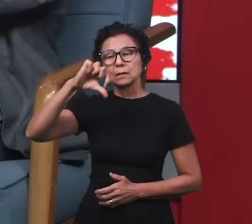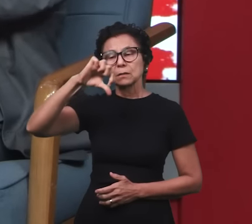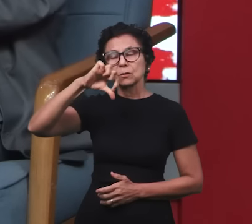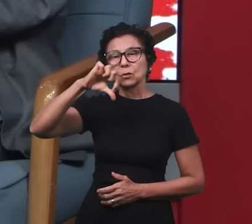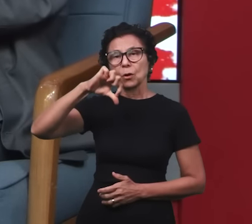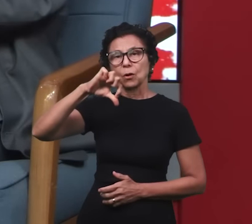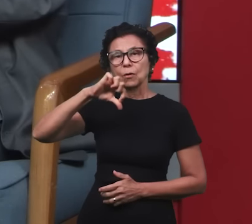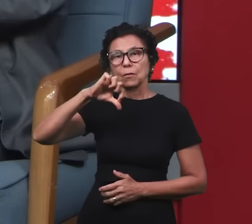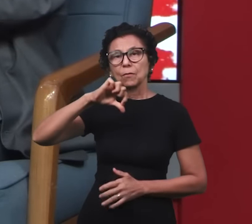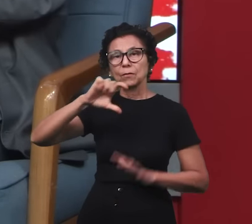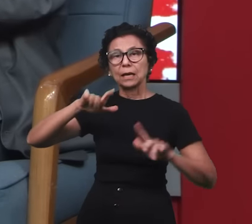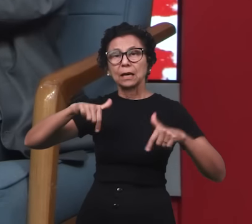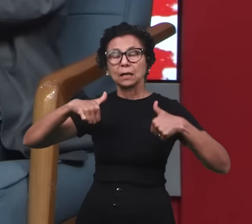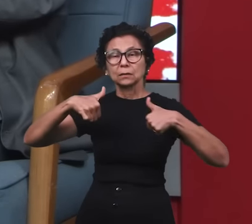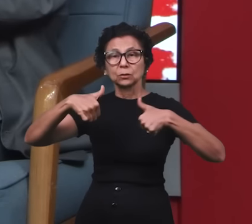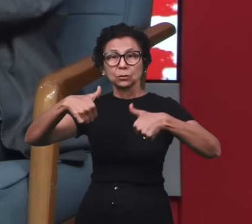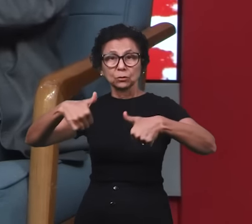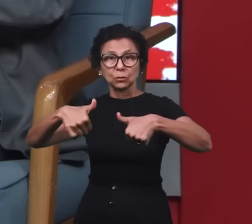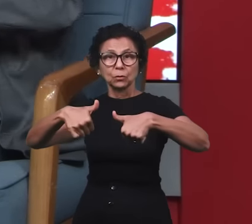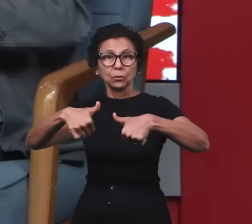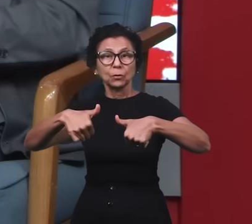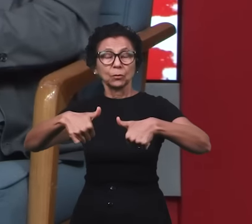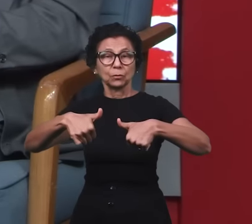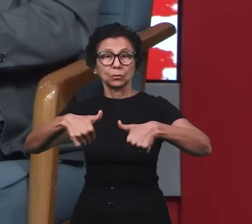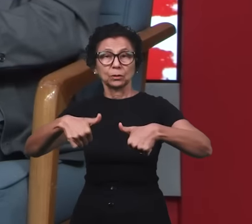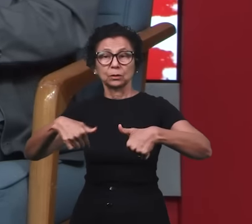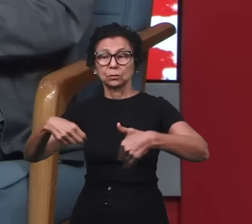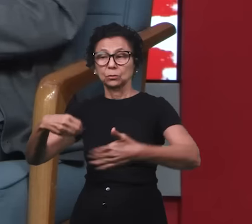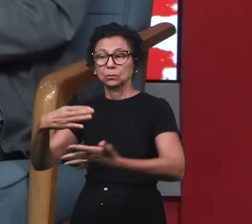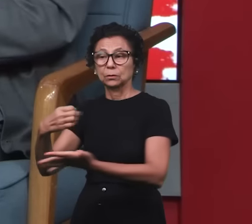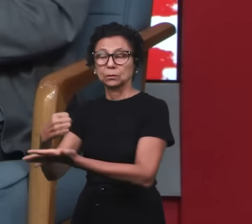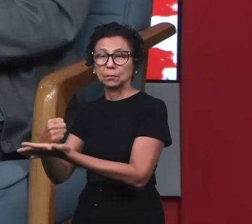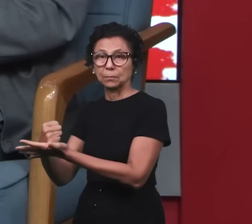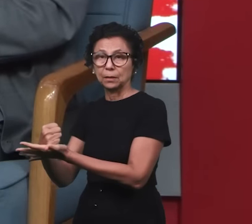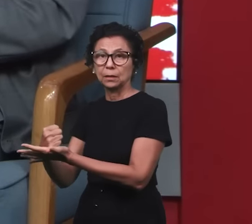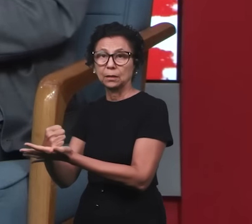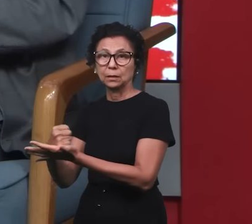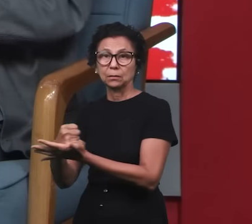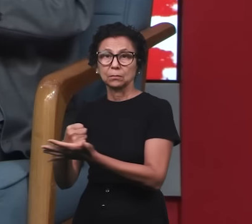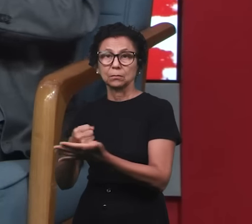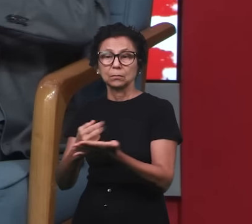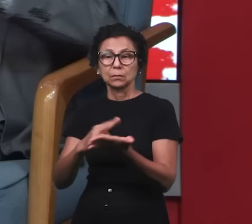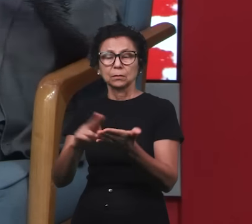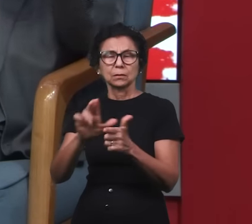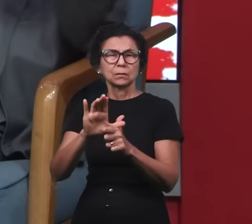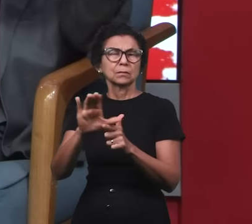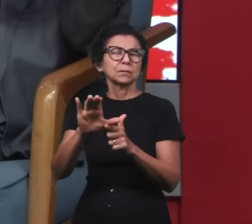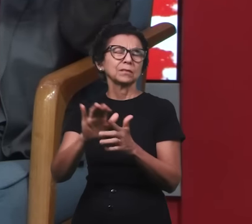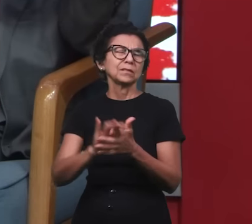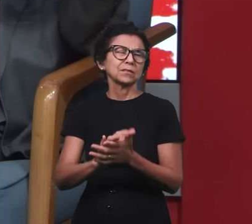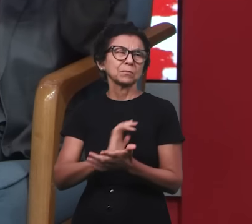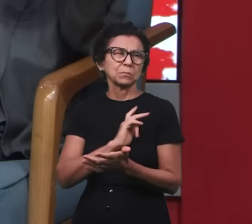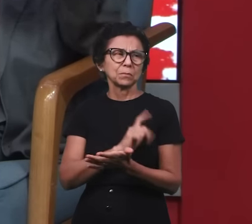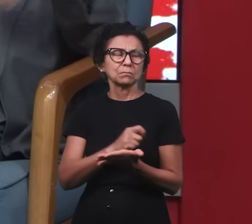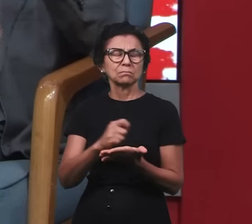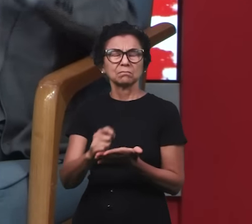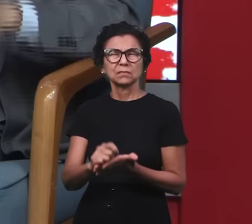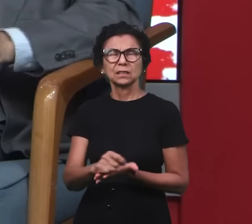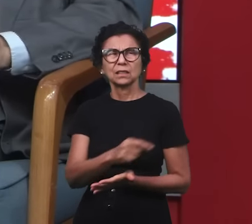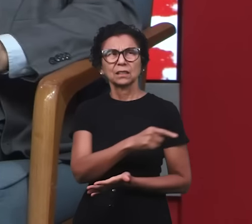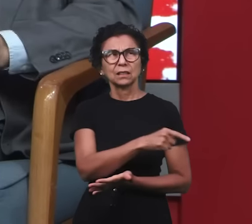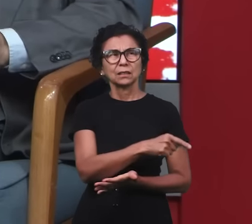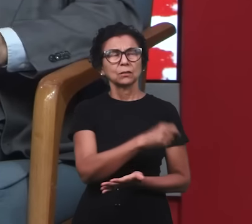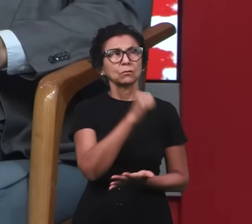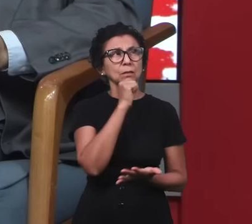Paulo descreve no Novo Testamento, na carta aos Coríntios, será que elas existiram lá no Velho